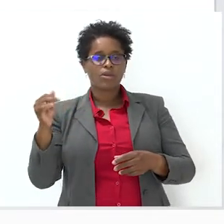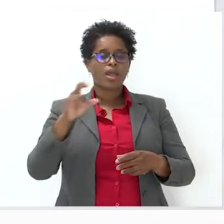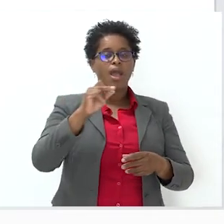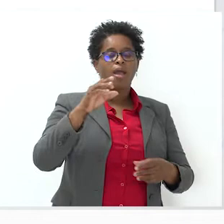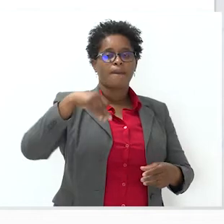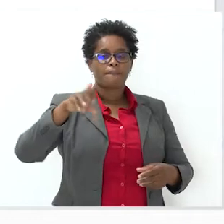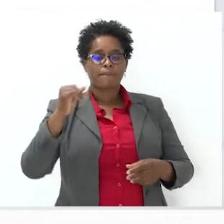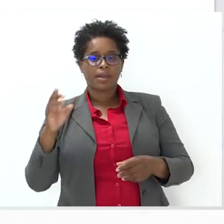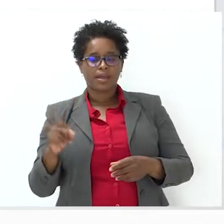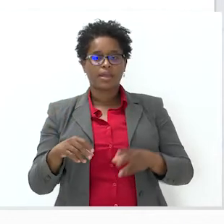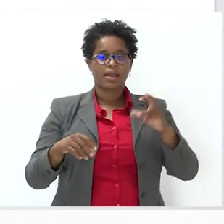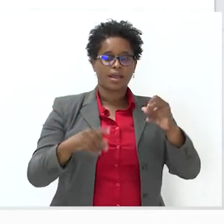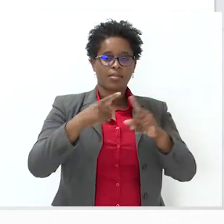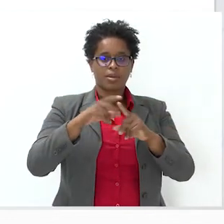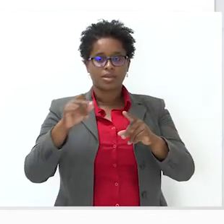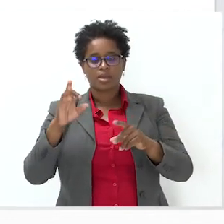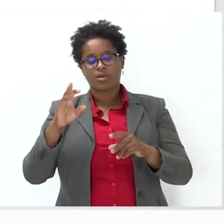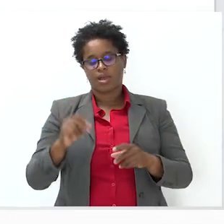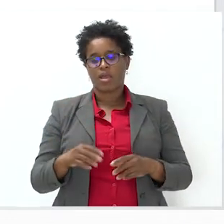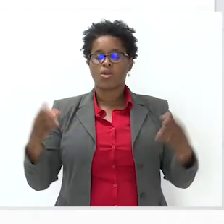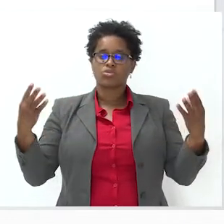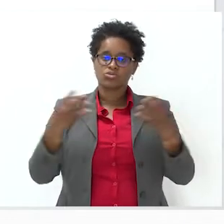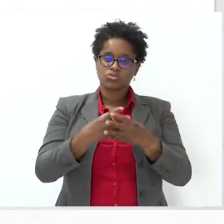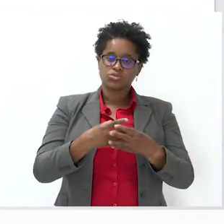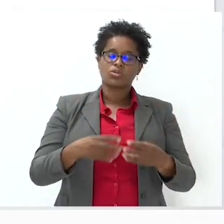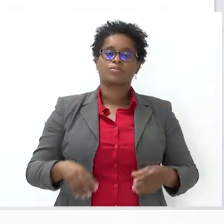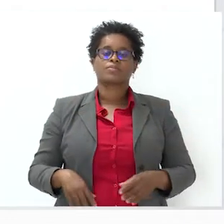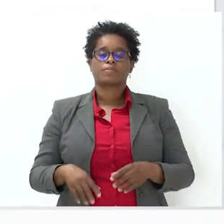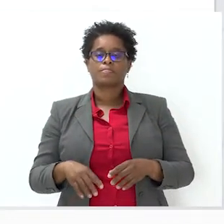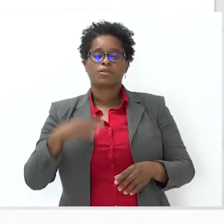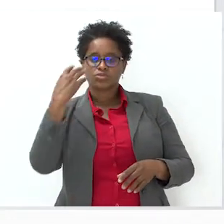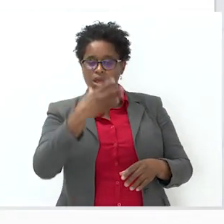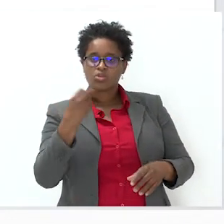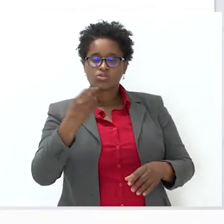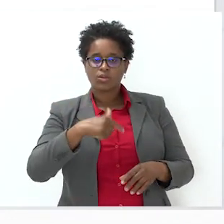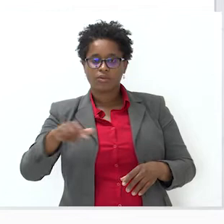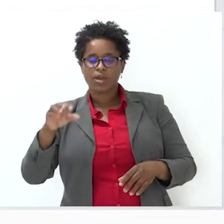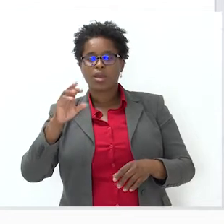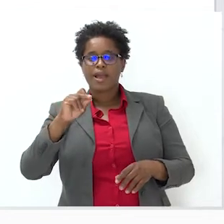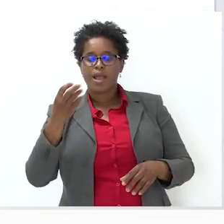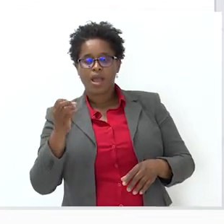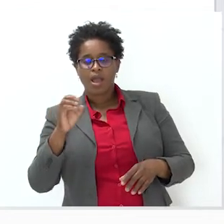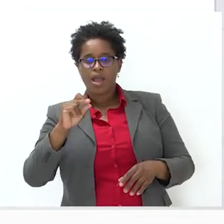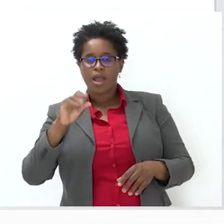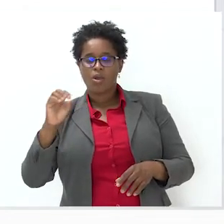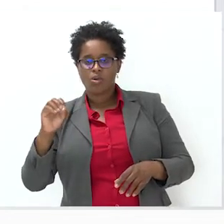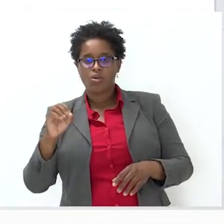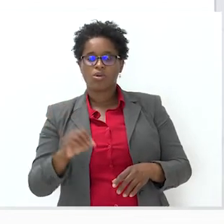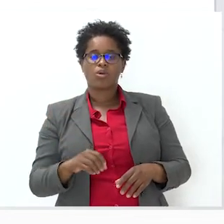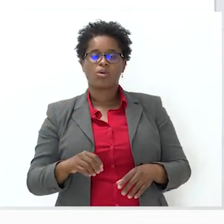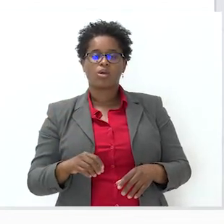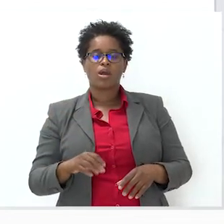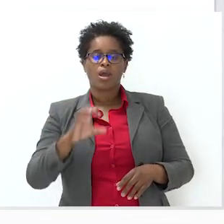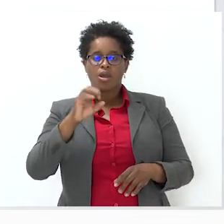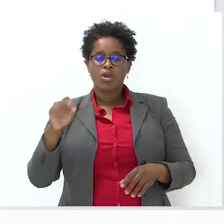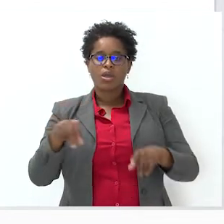é igual a. Contração. Os alunos foram ao parque. A mais